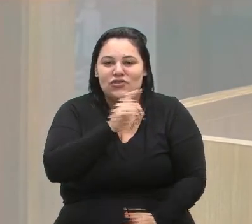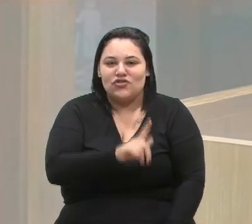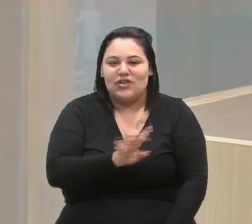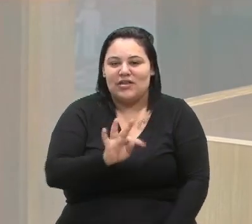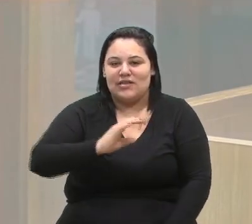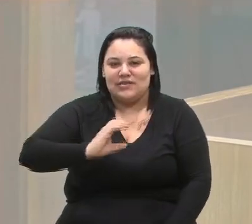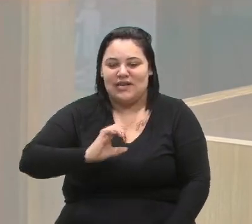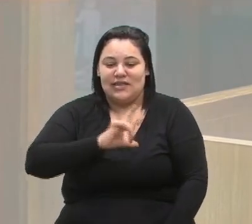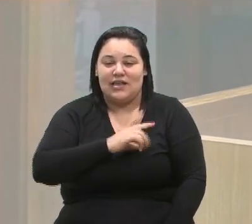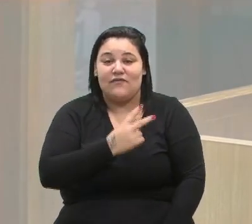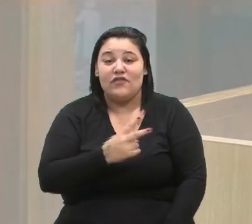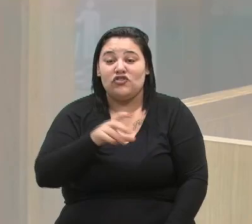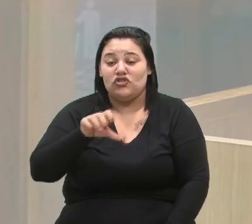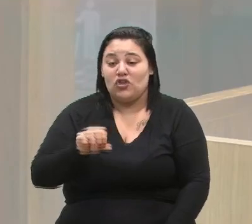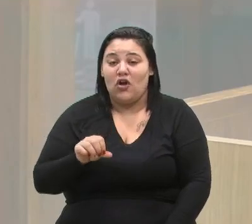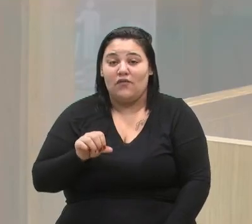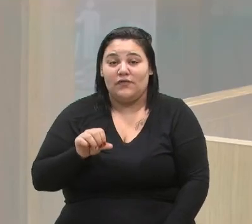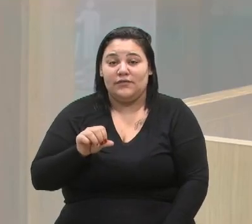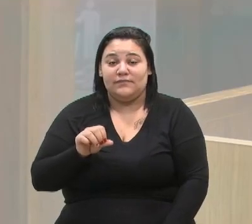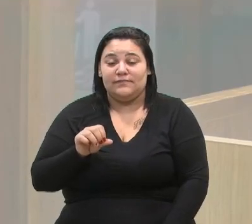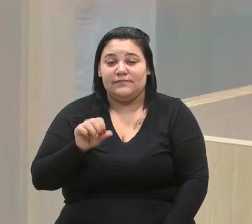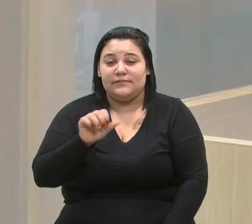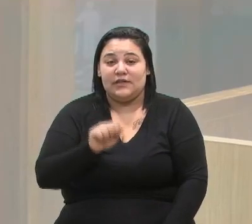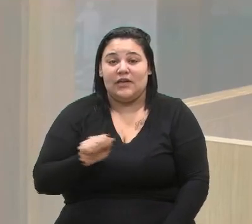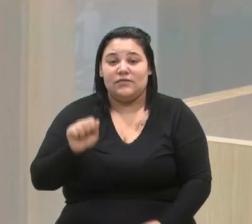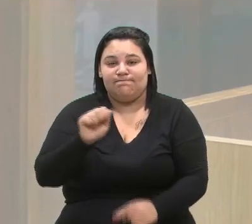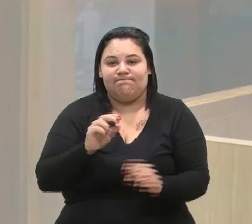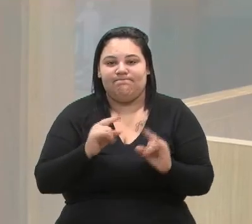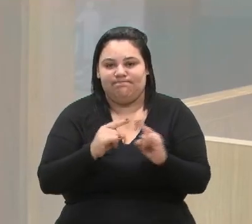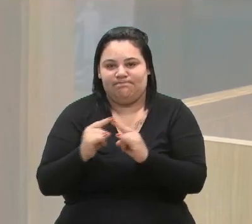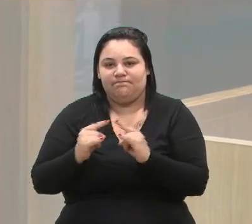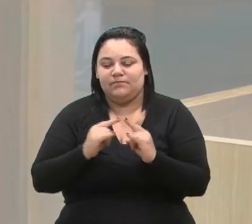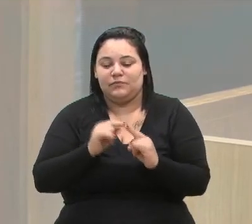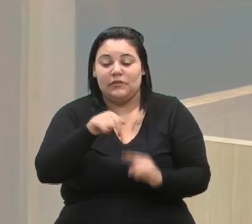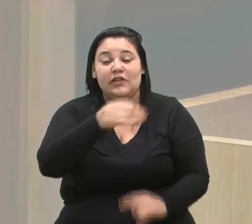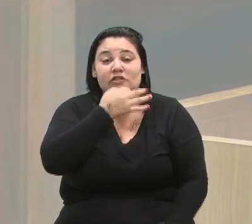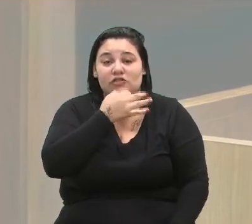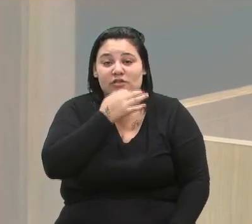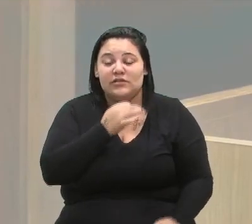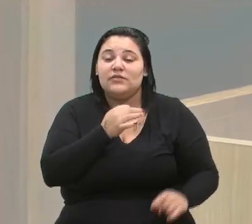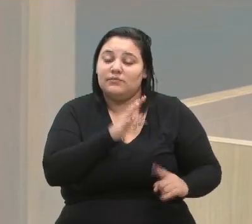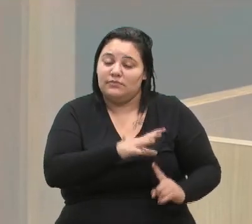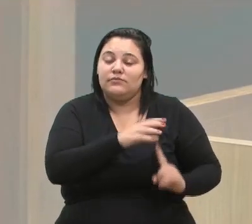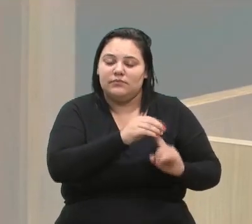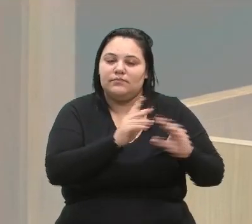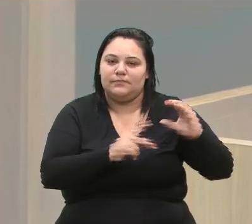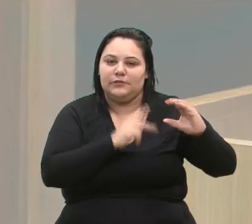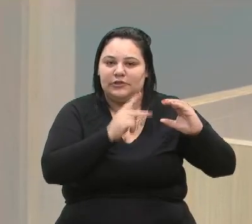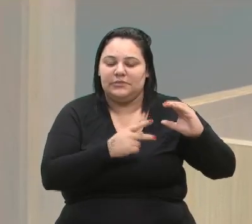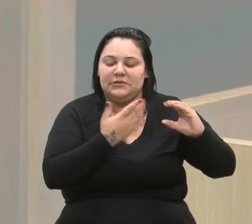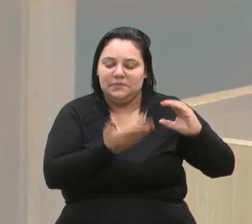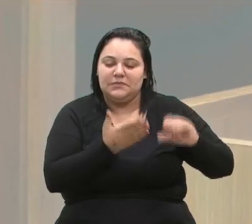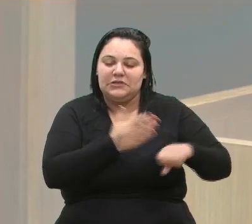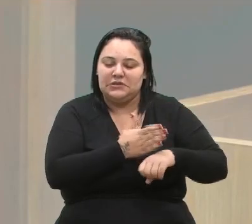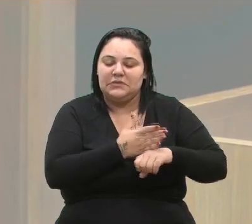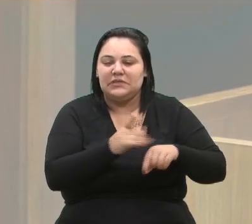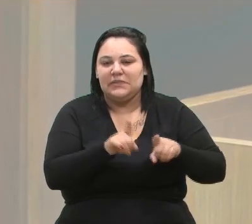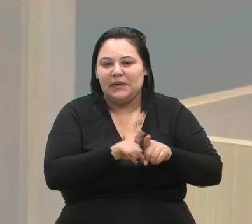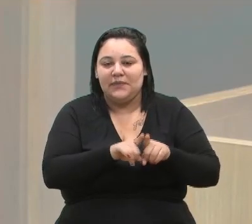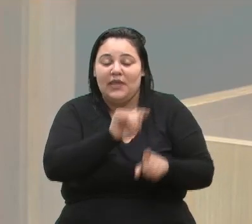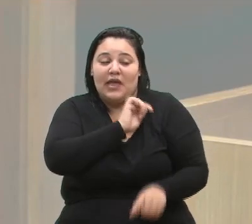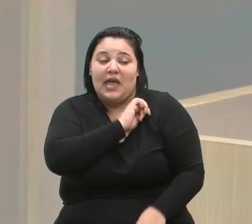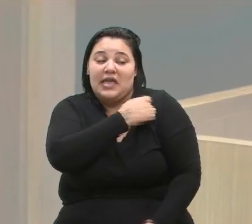por 29 associações de Caxias, inclusive a Câmara de Vereadores, a Receita